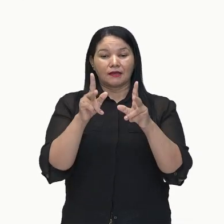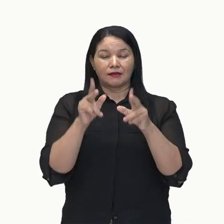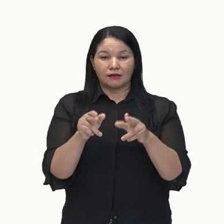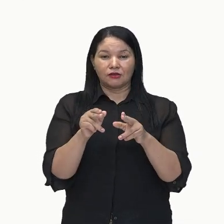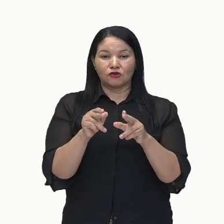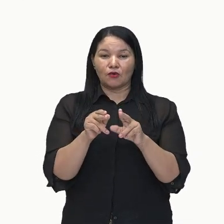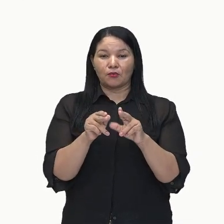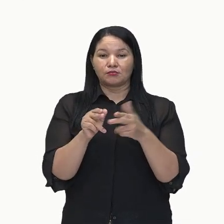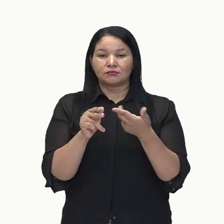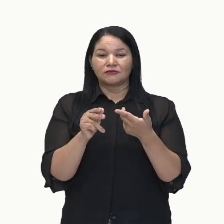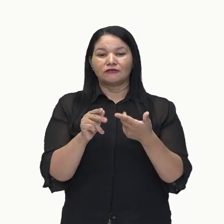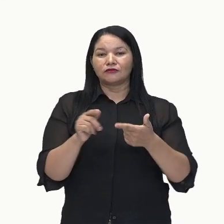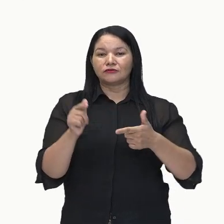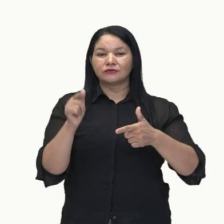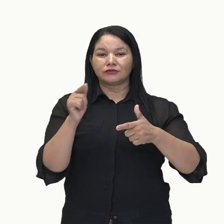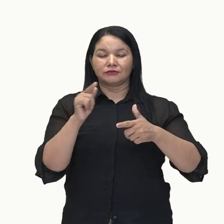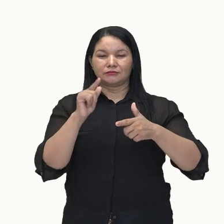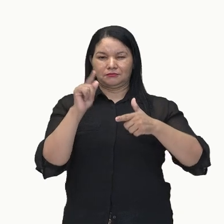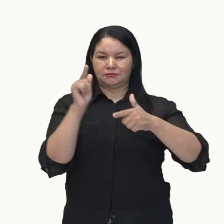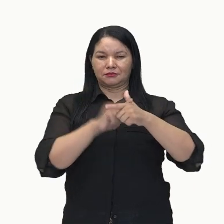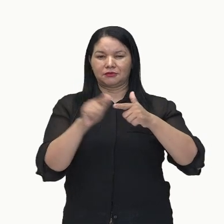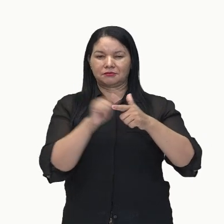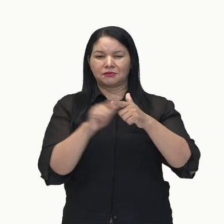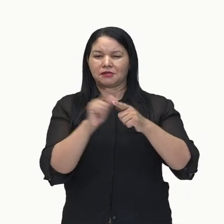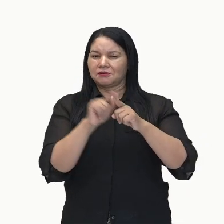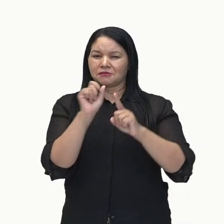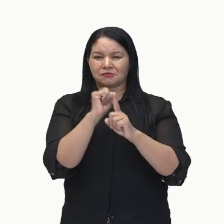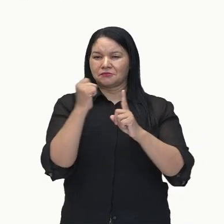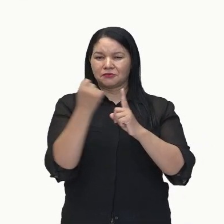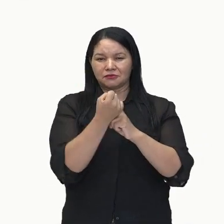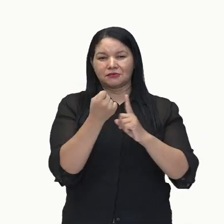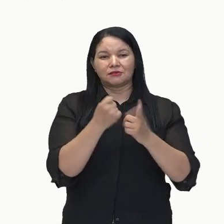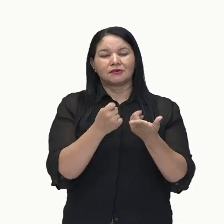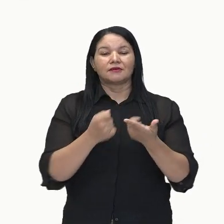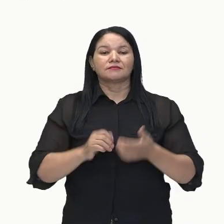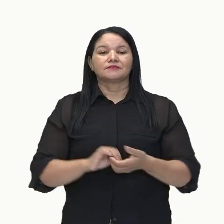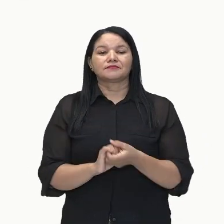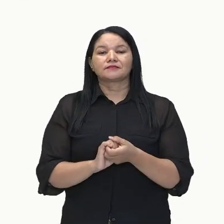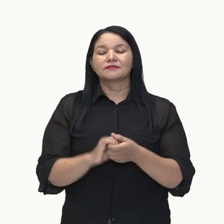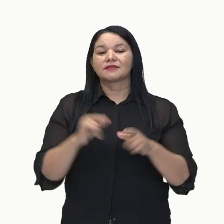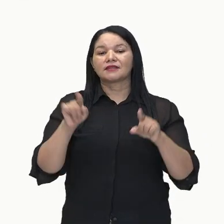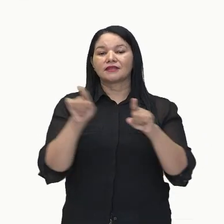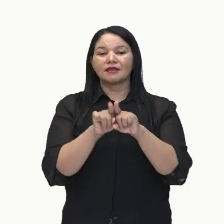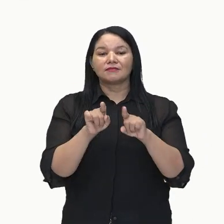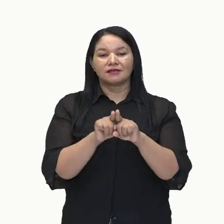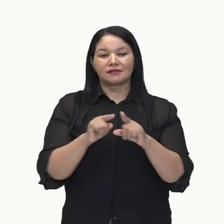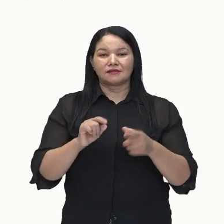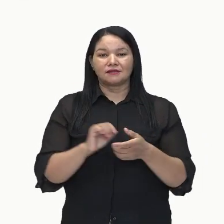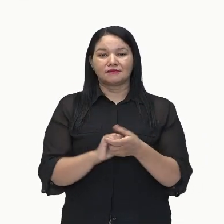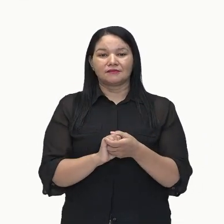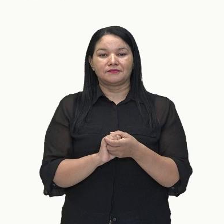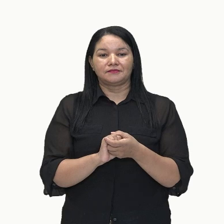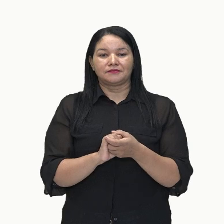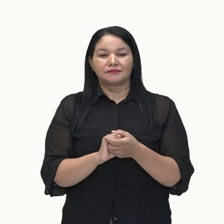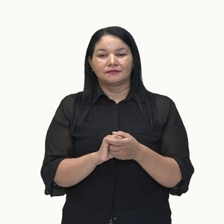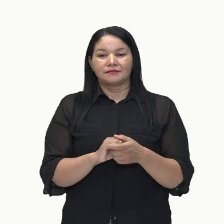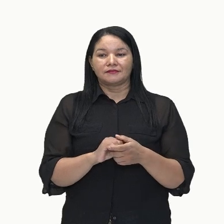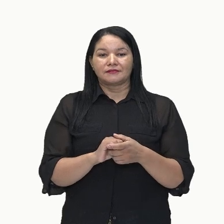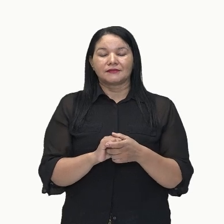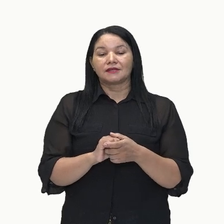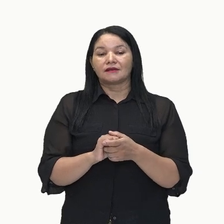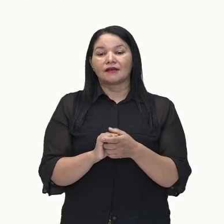cultura excessiva. São produtos de cansaço e do sadismo de todos os períodos